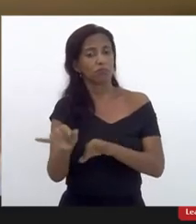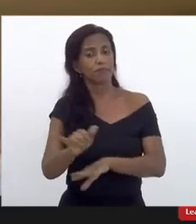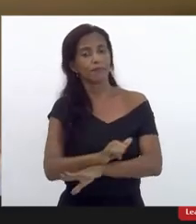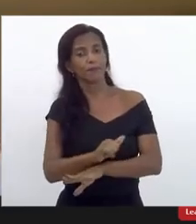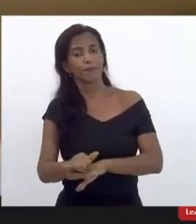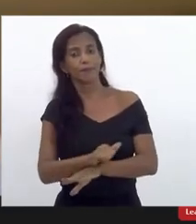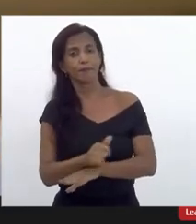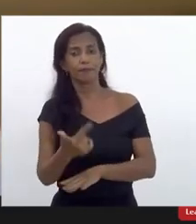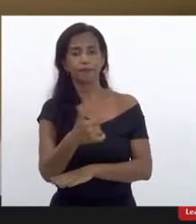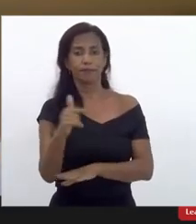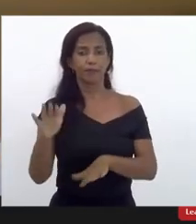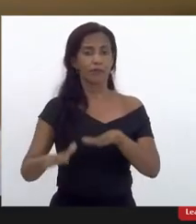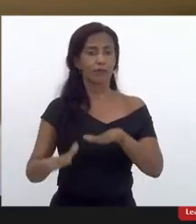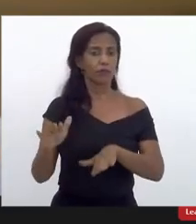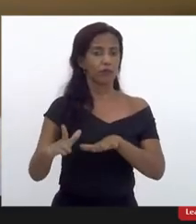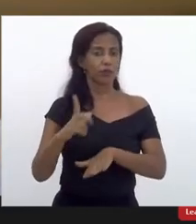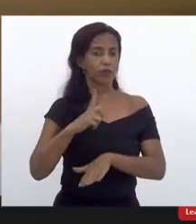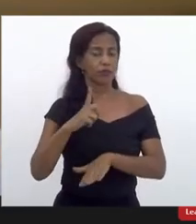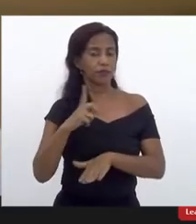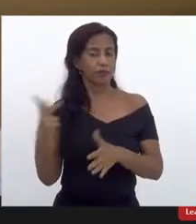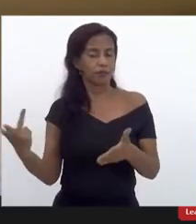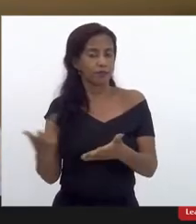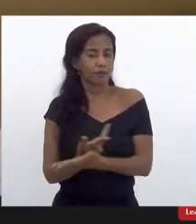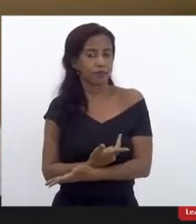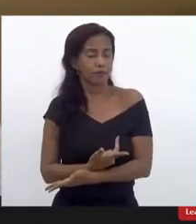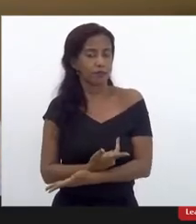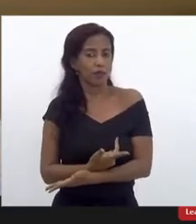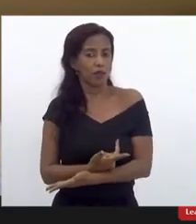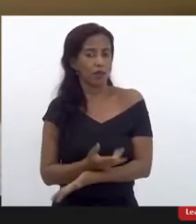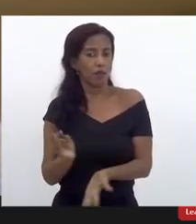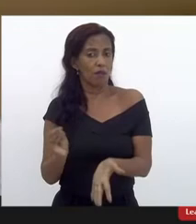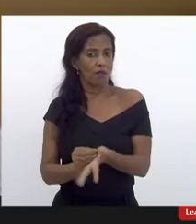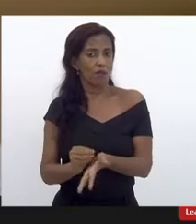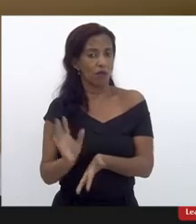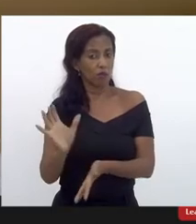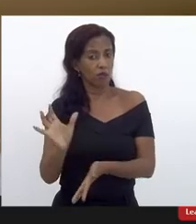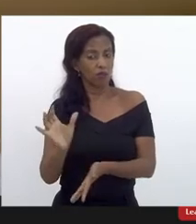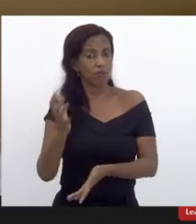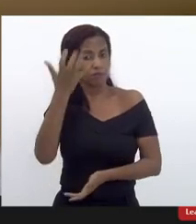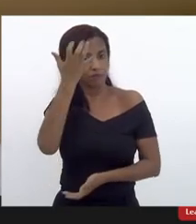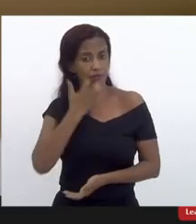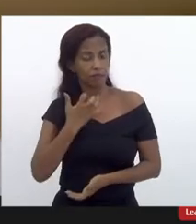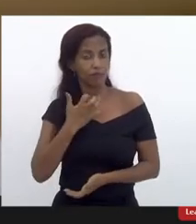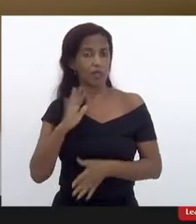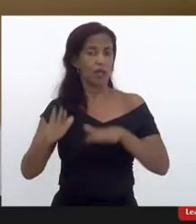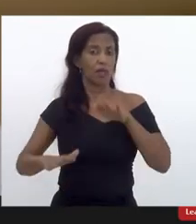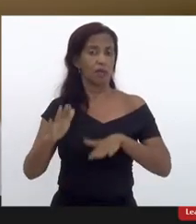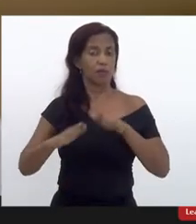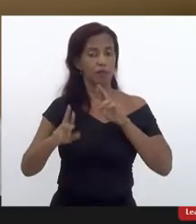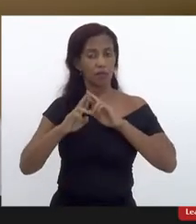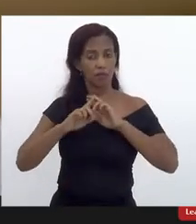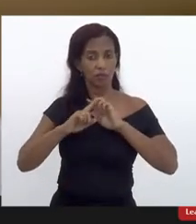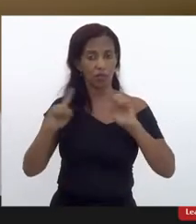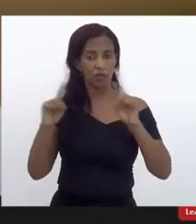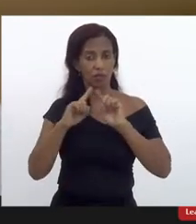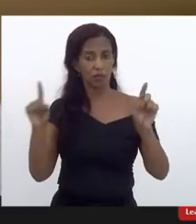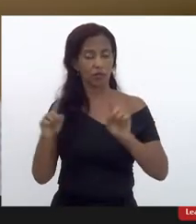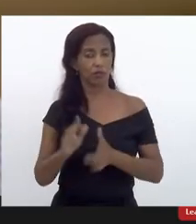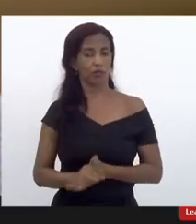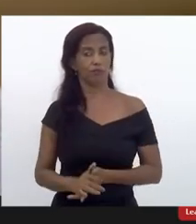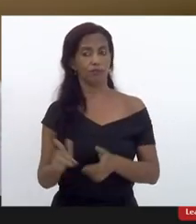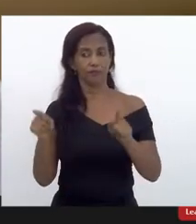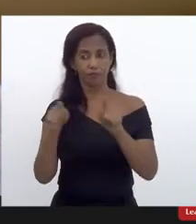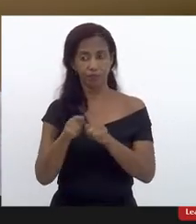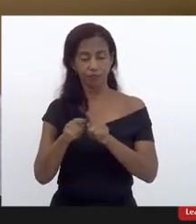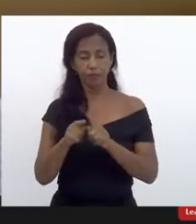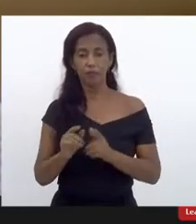Ela talvez tenha sido uma omissão grave, aí, apesar de todos os nossos questionamentos. Inclusive, Flávio,